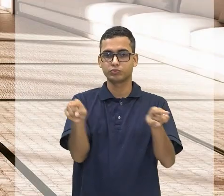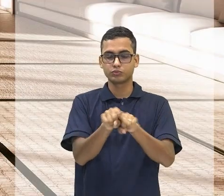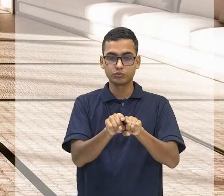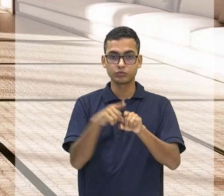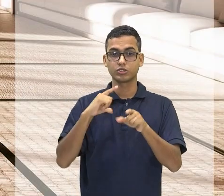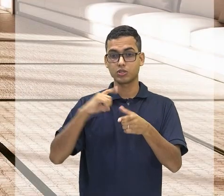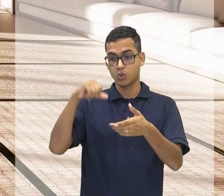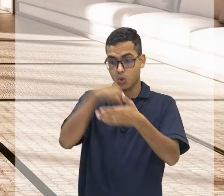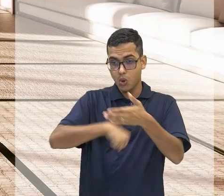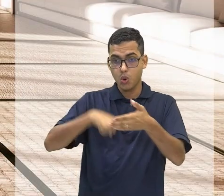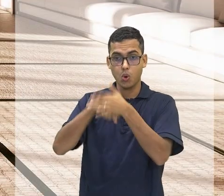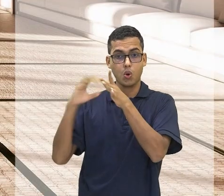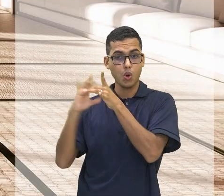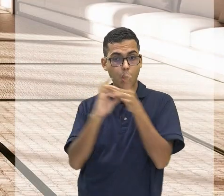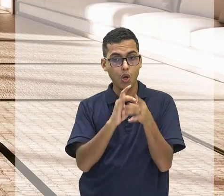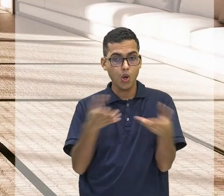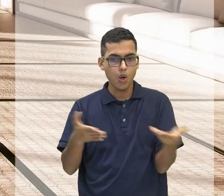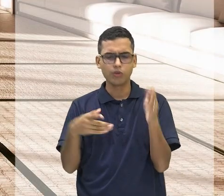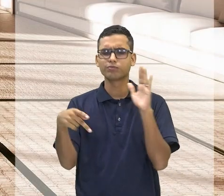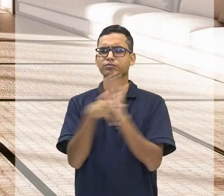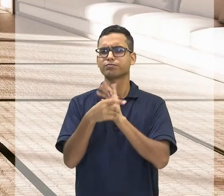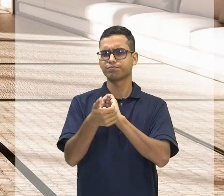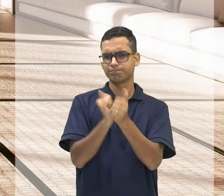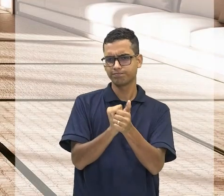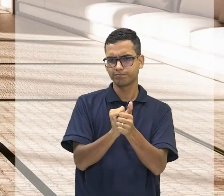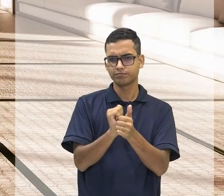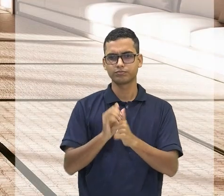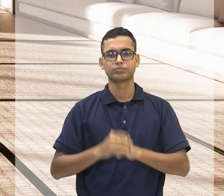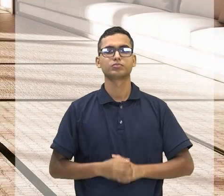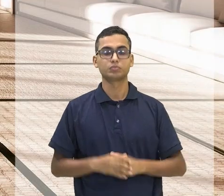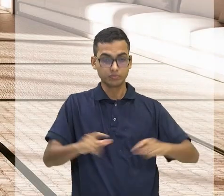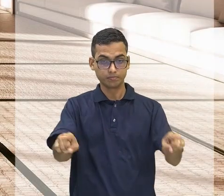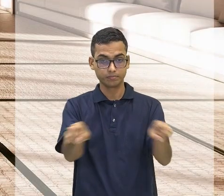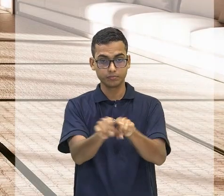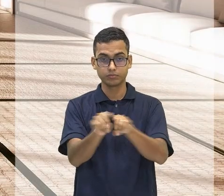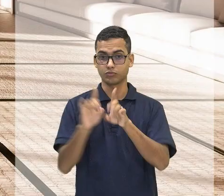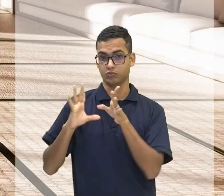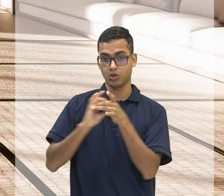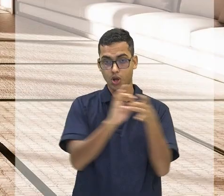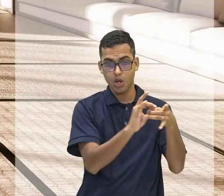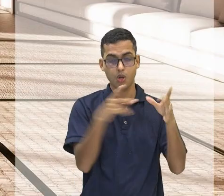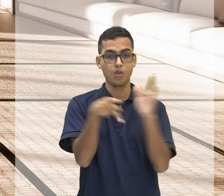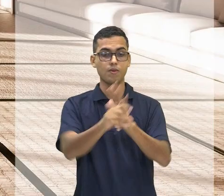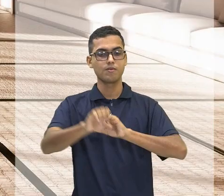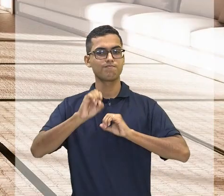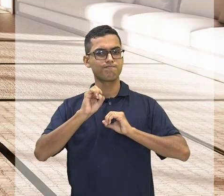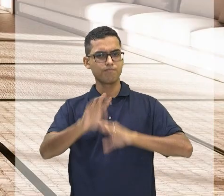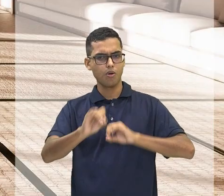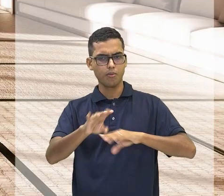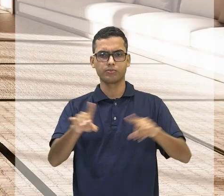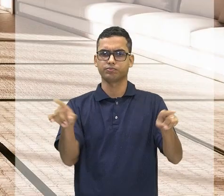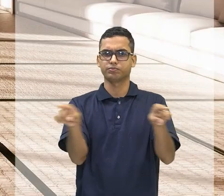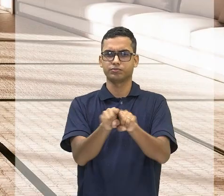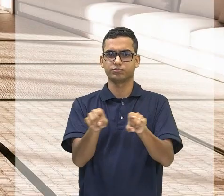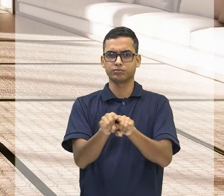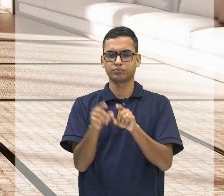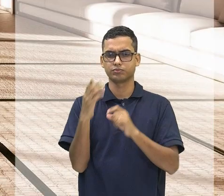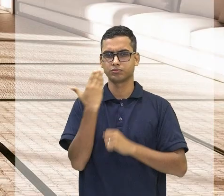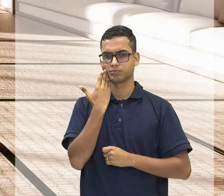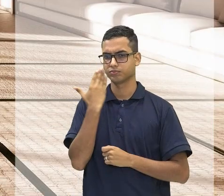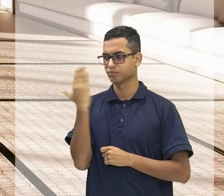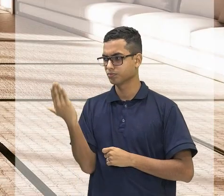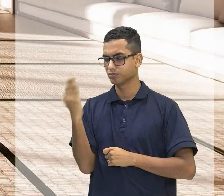dias de hoje, esportivo, mas também está no contexto educacional, no nosso caso,